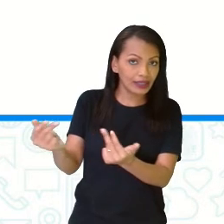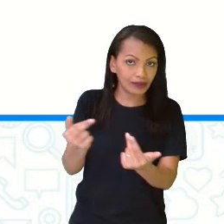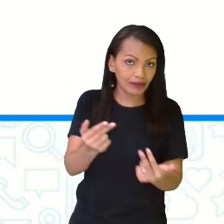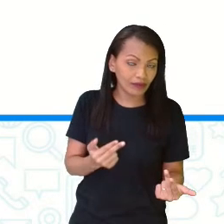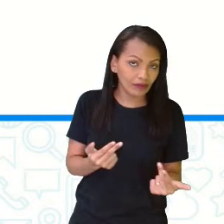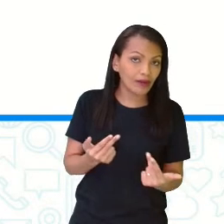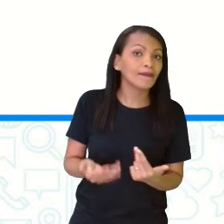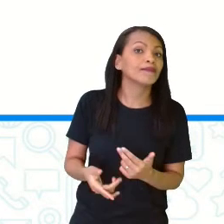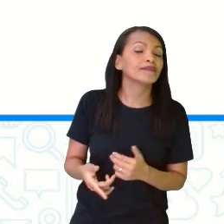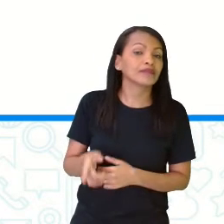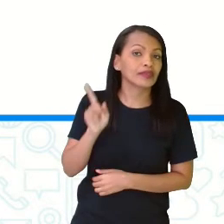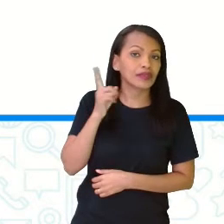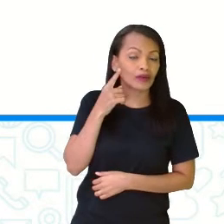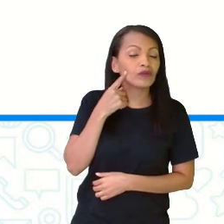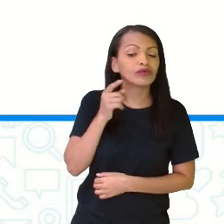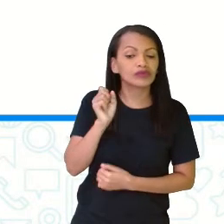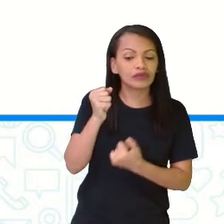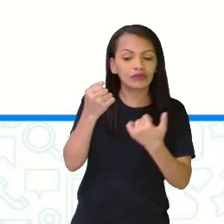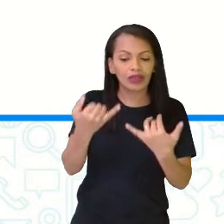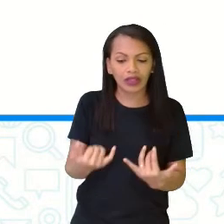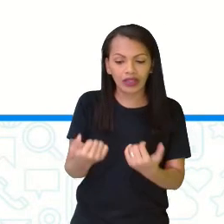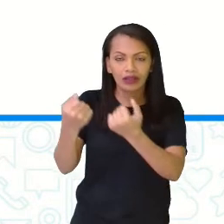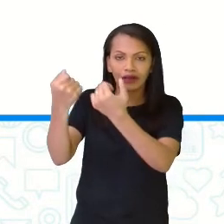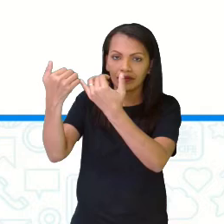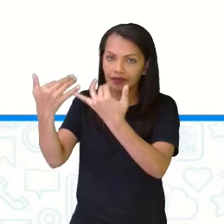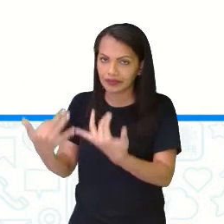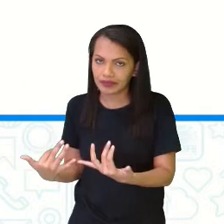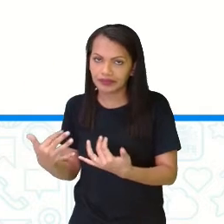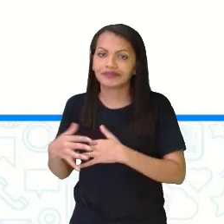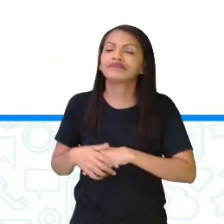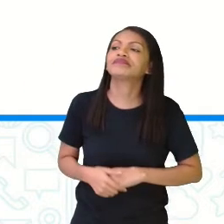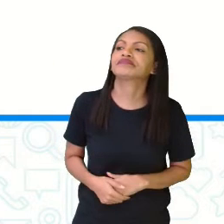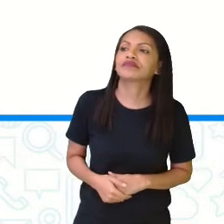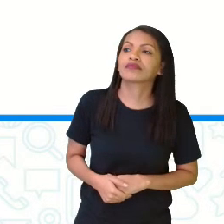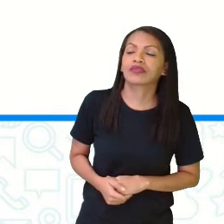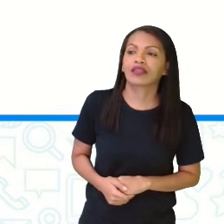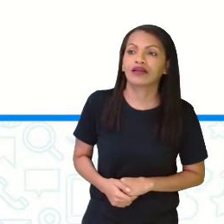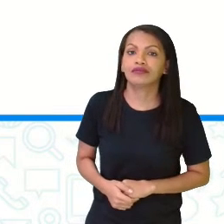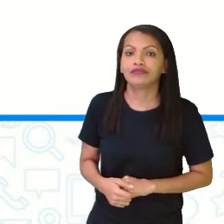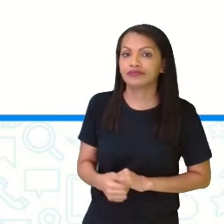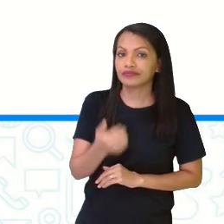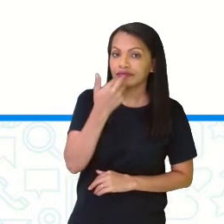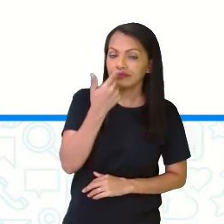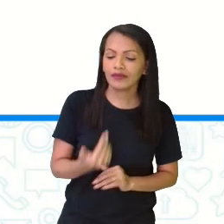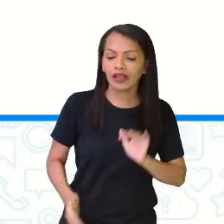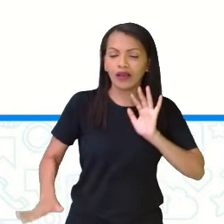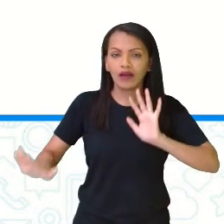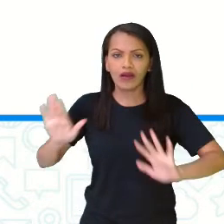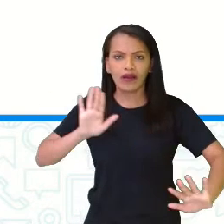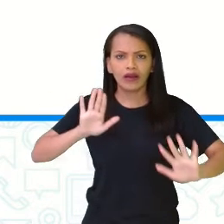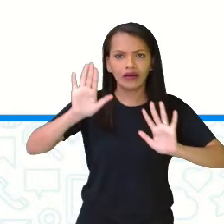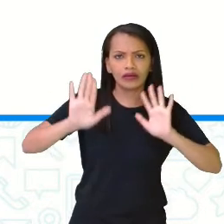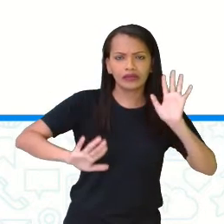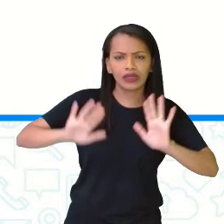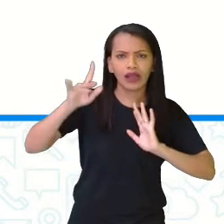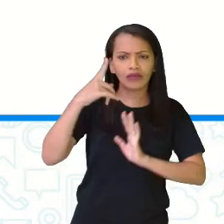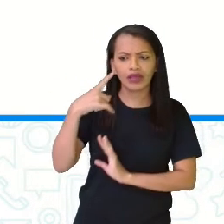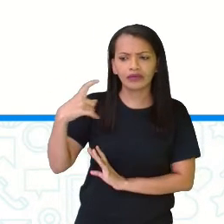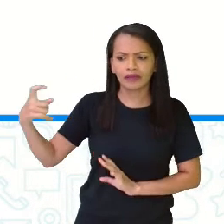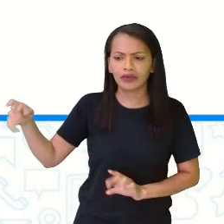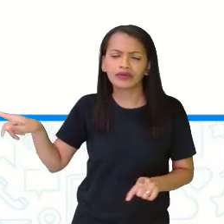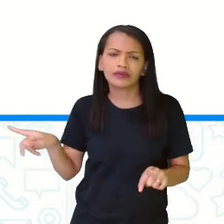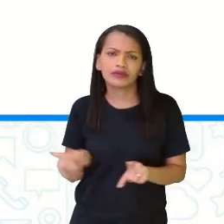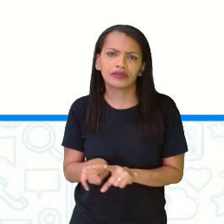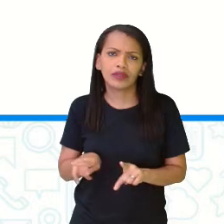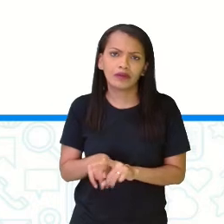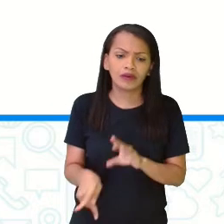eu dei do gênero narrativo. Encenação cênica, ou seja, linguagem gestual, sonoplastia,